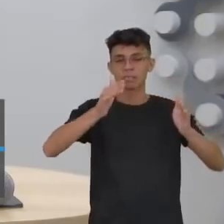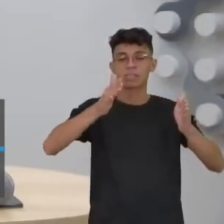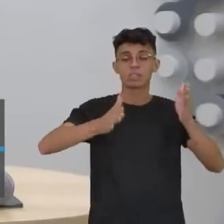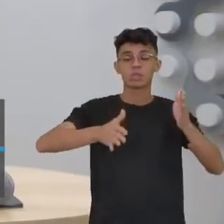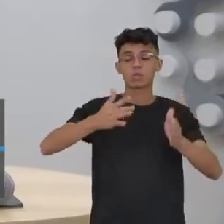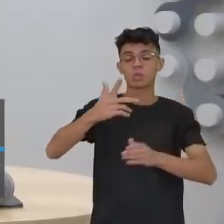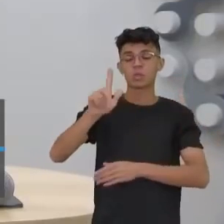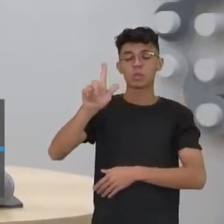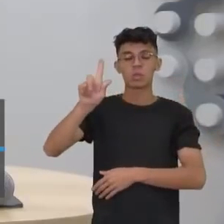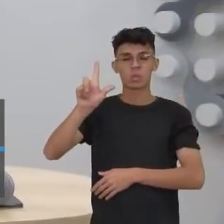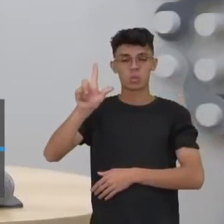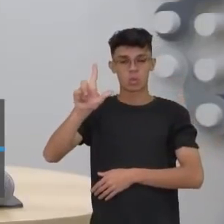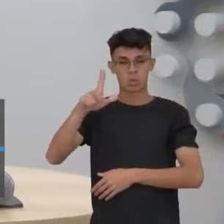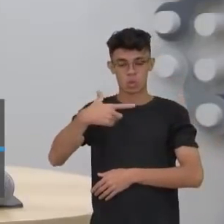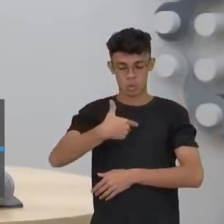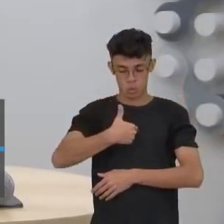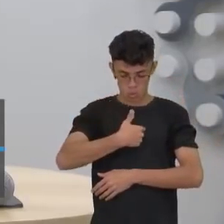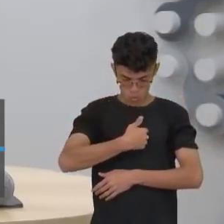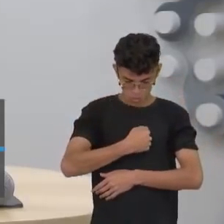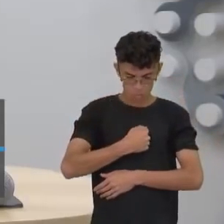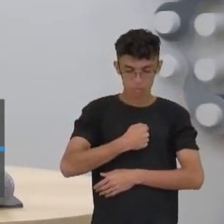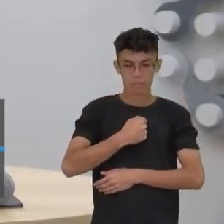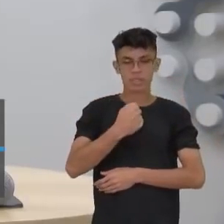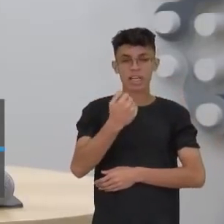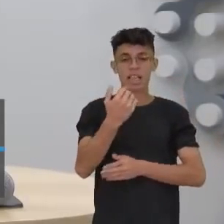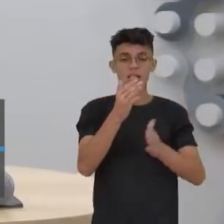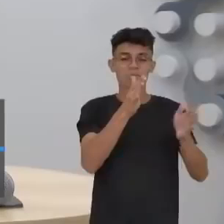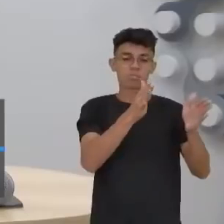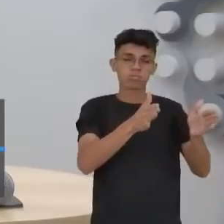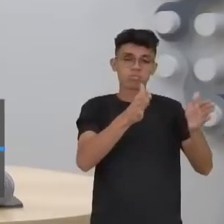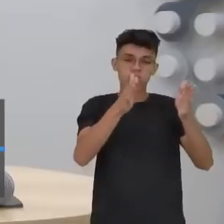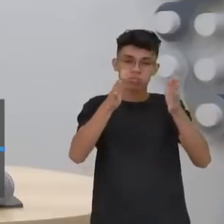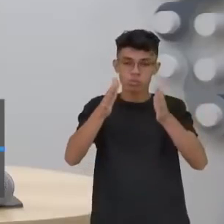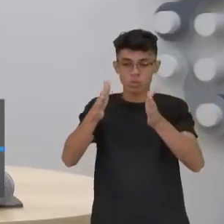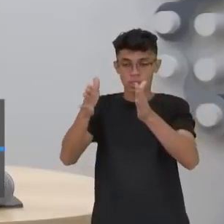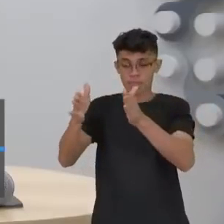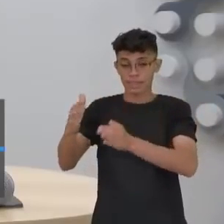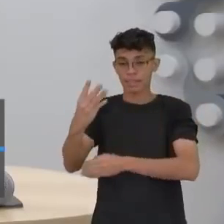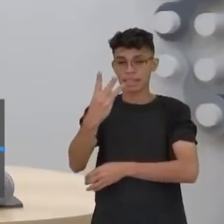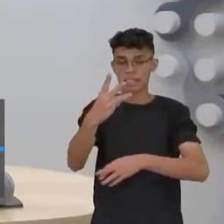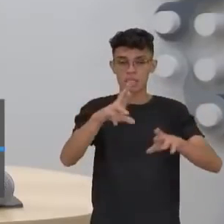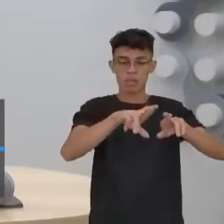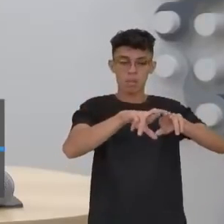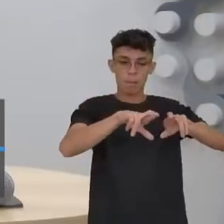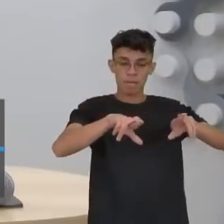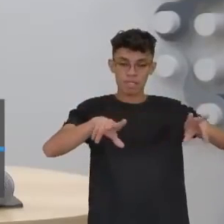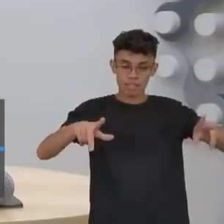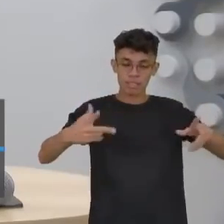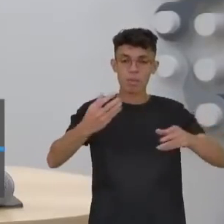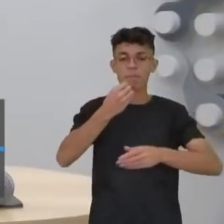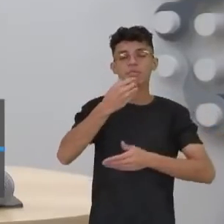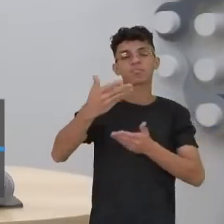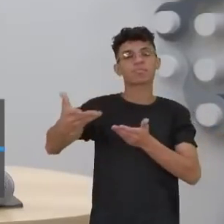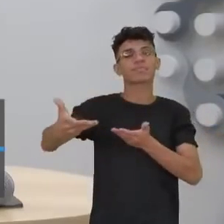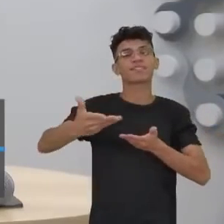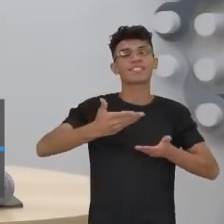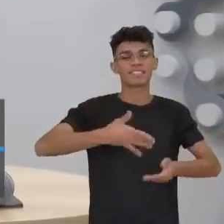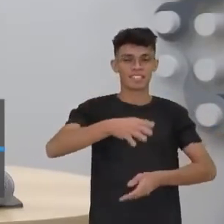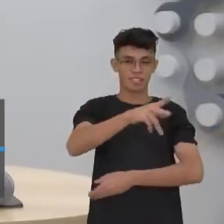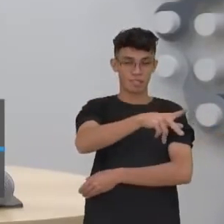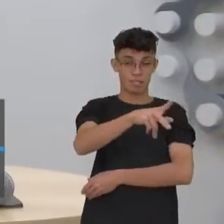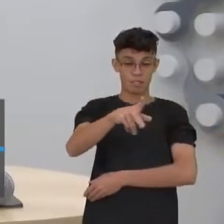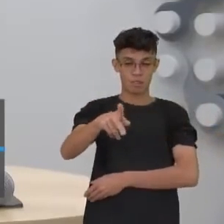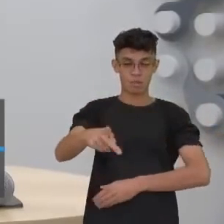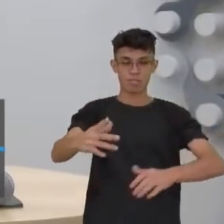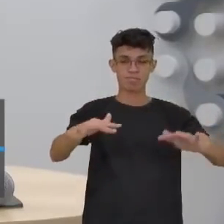em 3 períodos distintos. Sejam bem-vindos também, professores da rede, que sempre prestigiam o nosso trabalho aqui no